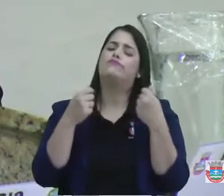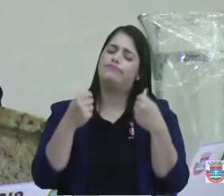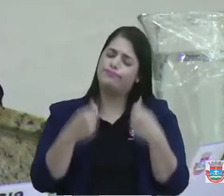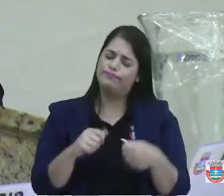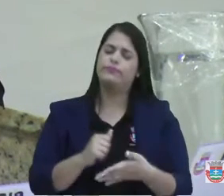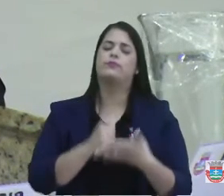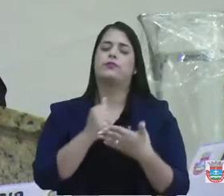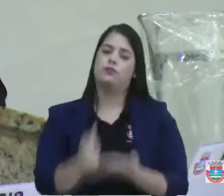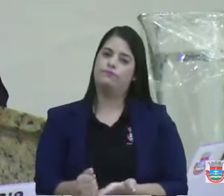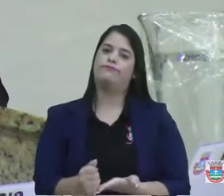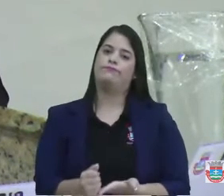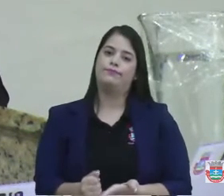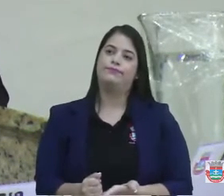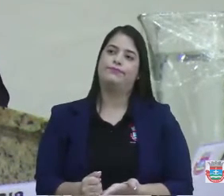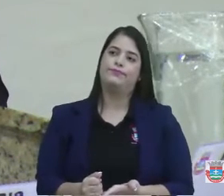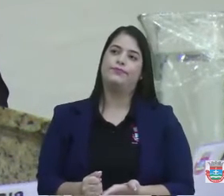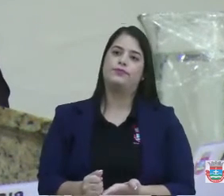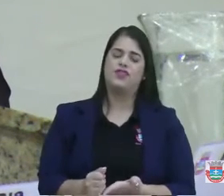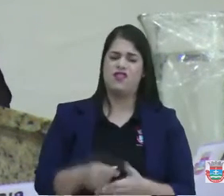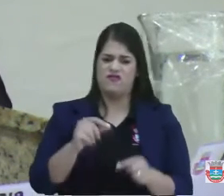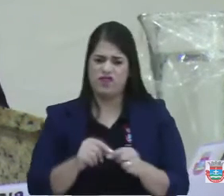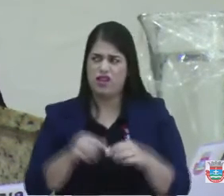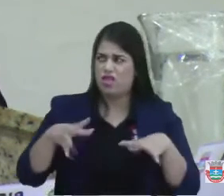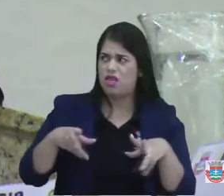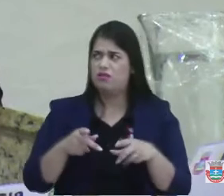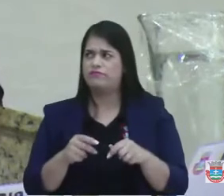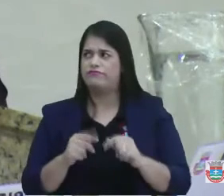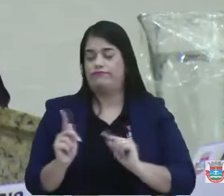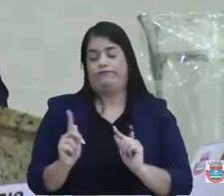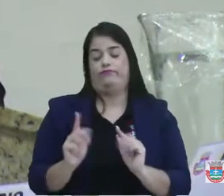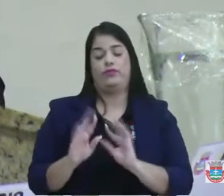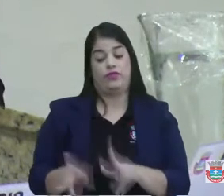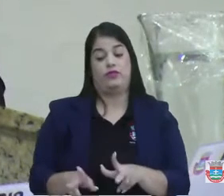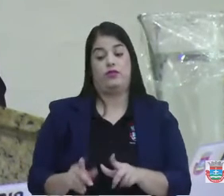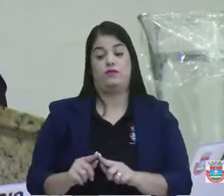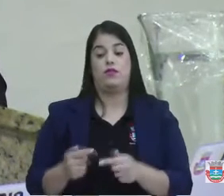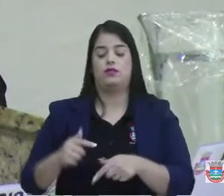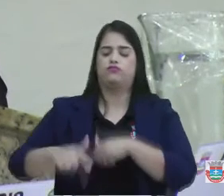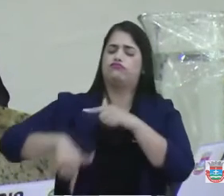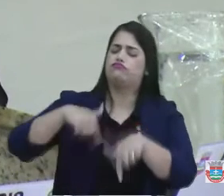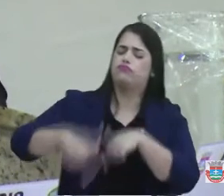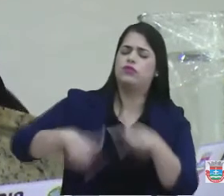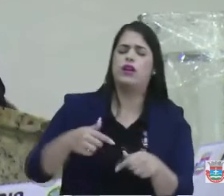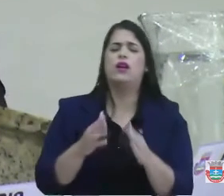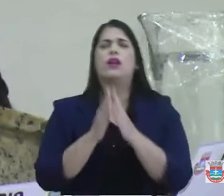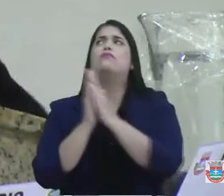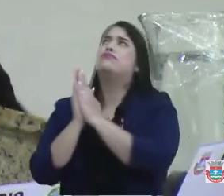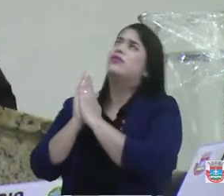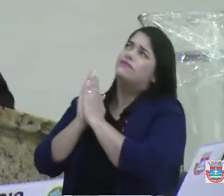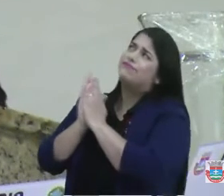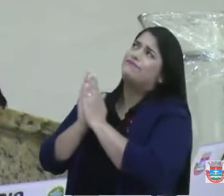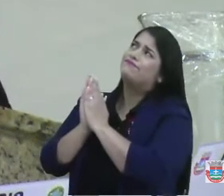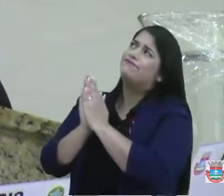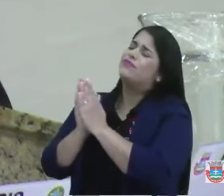fazer alguma coisa não podemos fazer tudo mas temos que lutar pedir força a Deus para que possamos caminhar